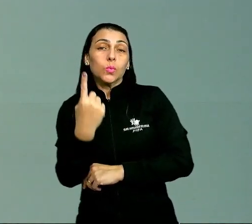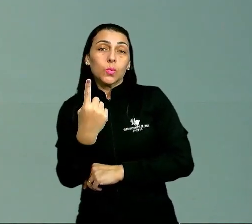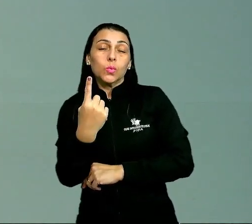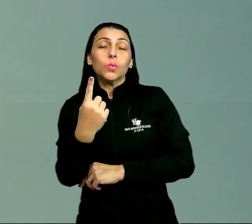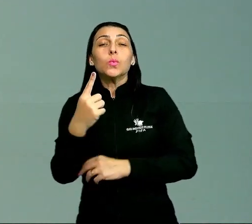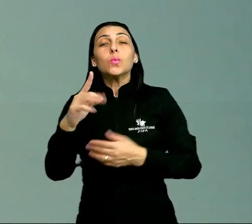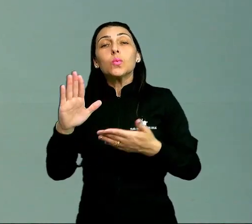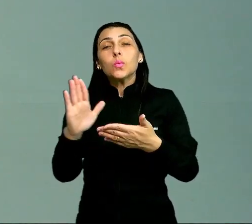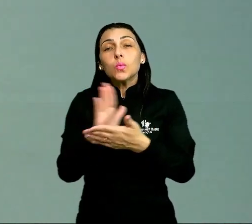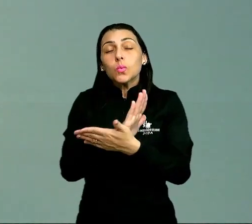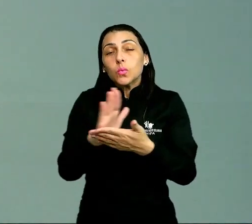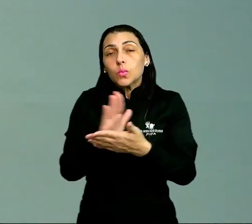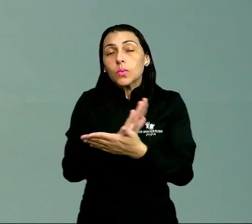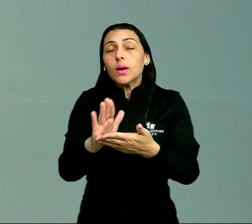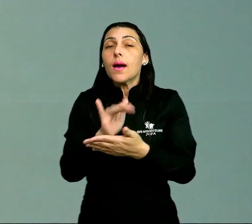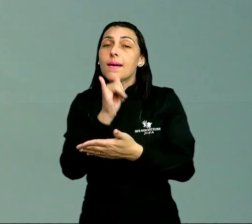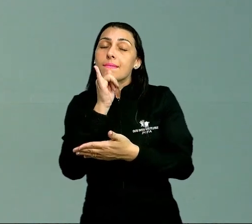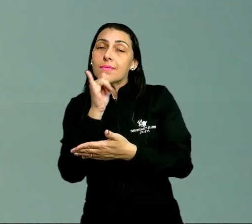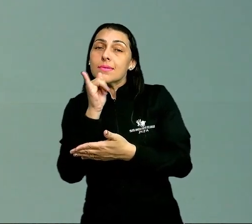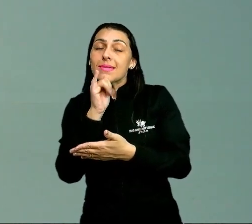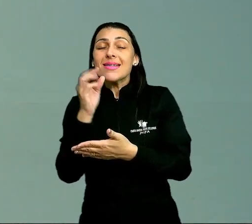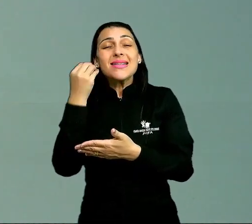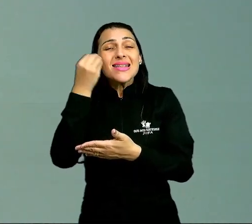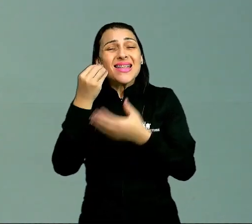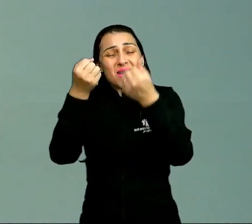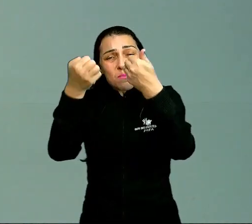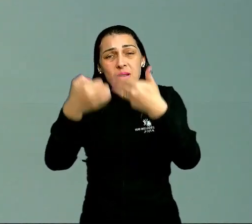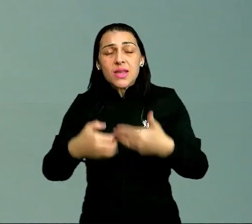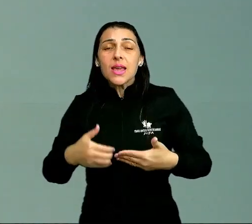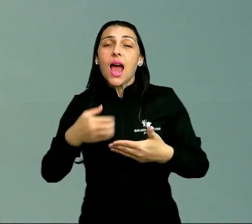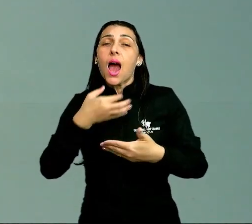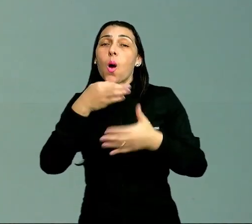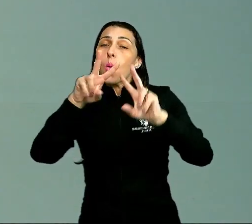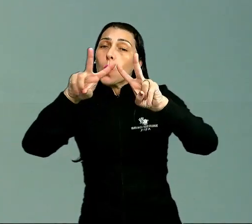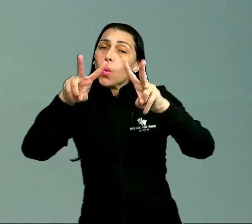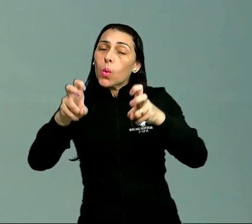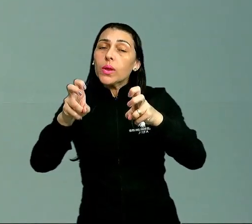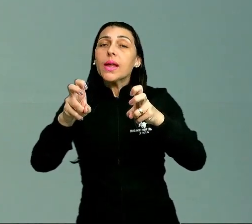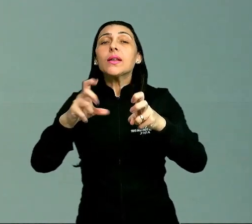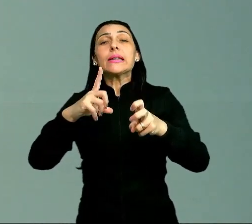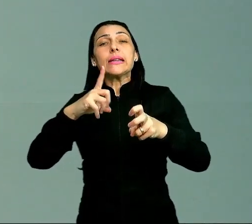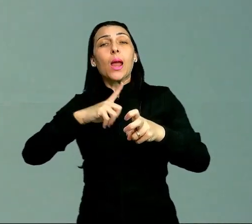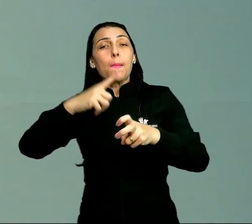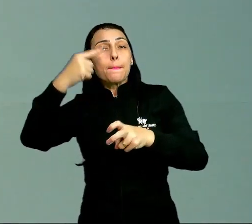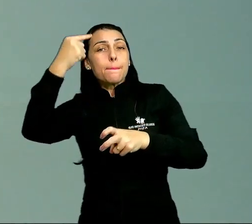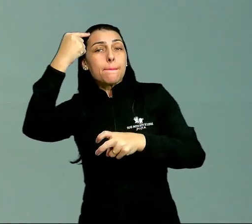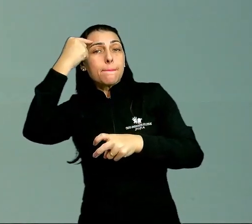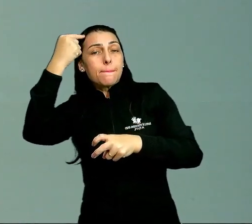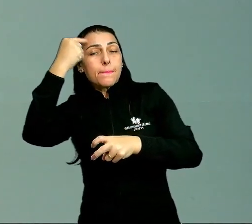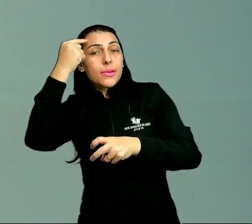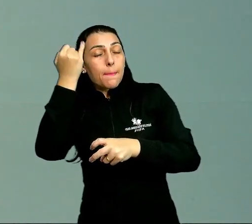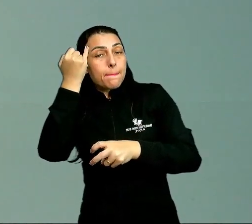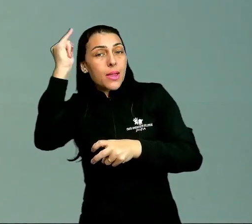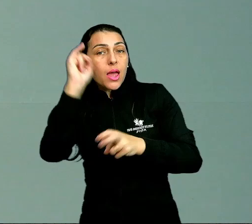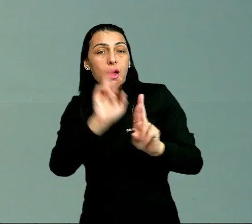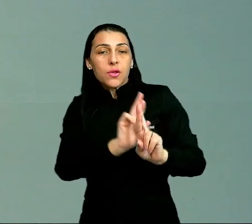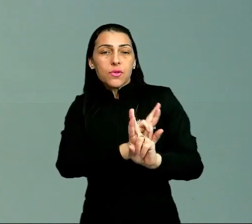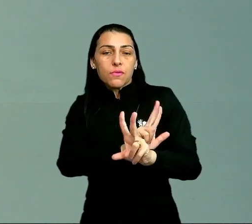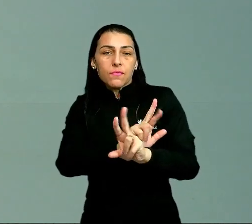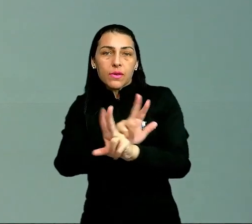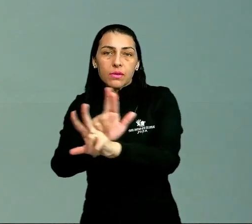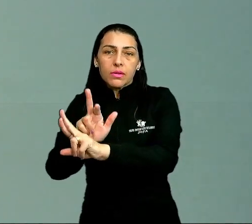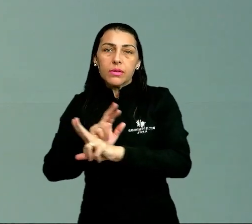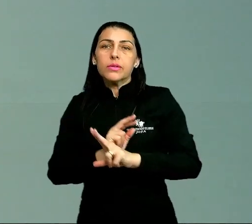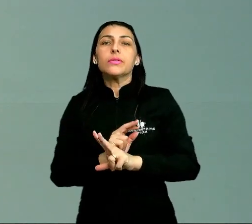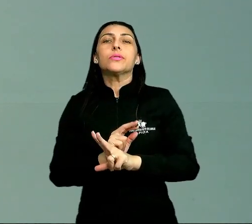alguns elementos para poder tentar explicar ou, de certo modo, entre aspas, adivinhar o que vai acontecer com o